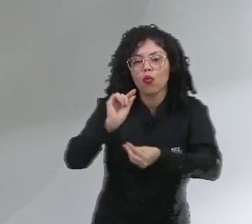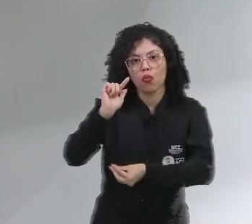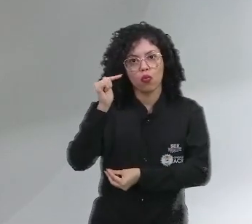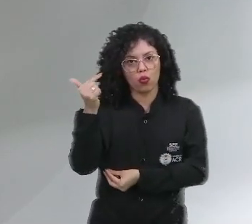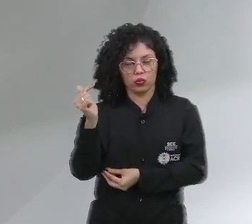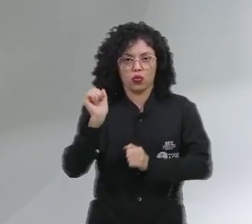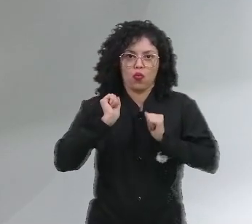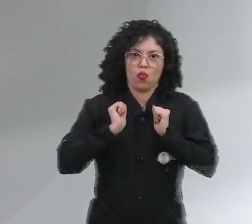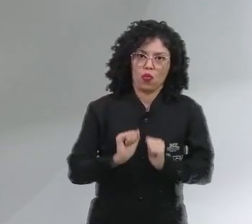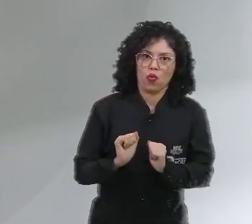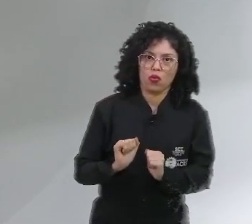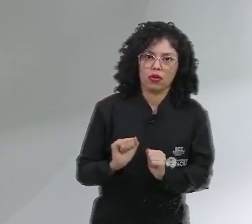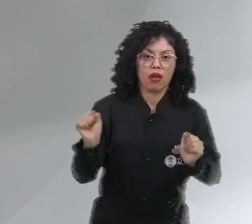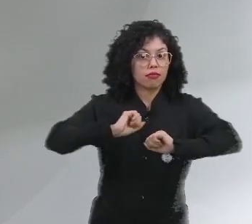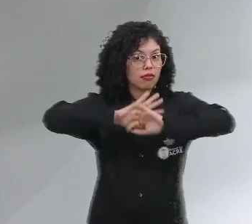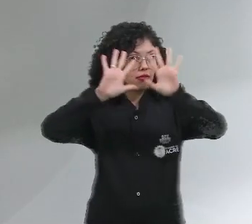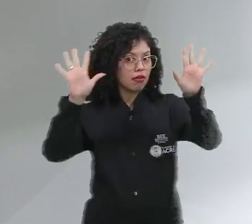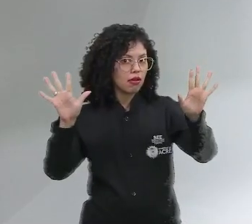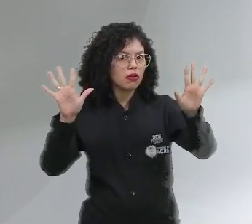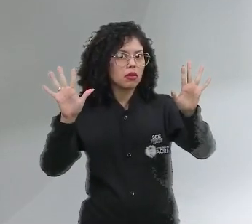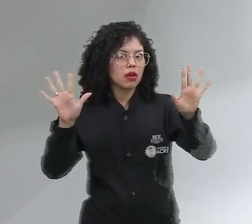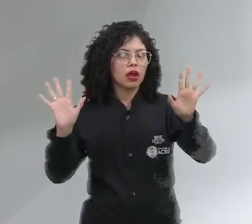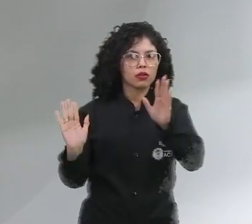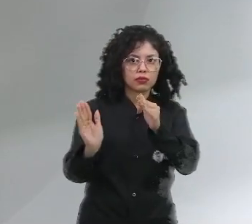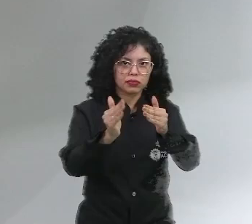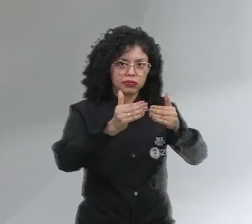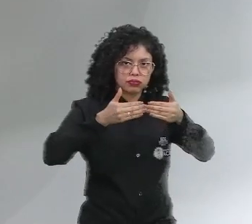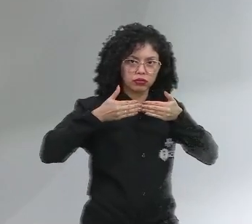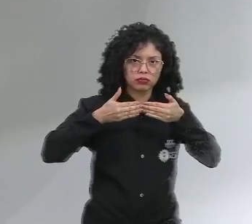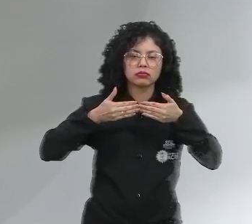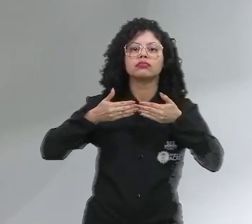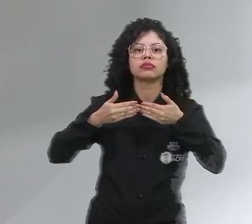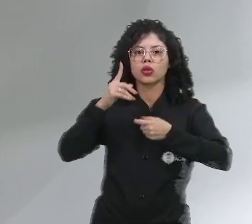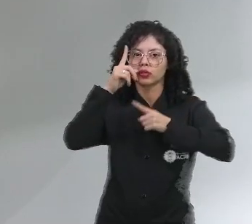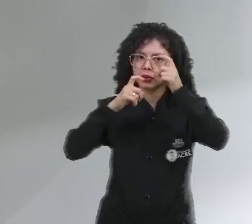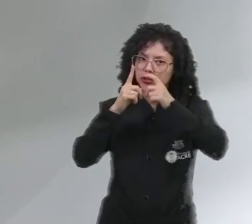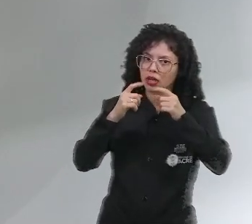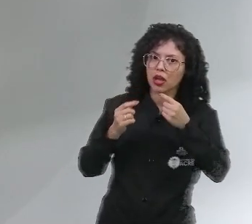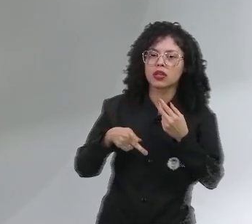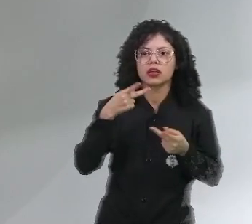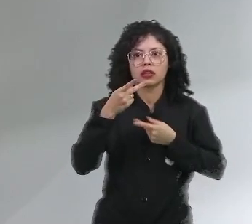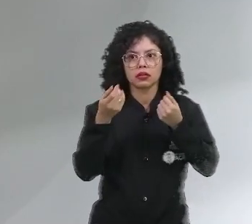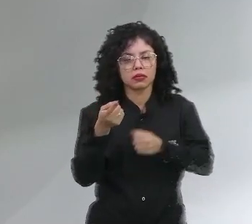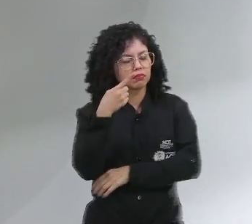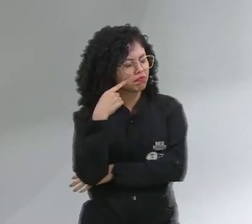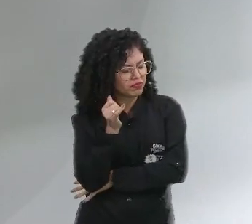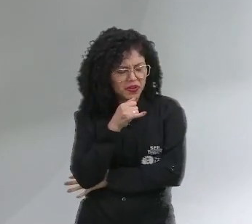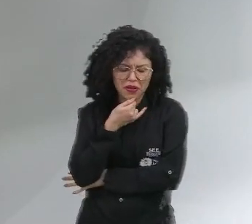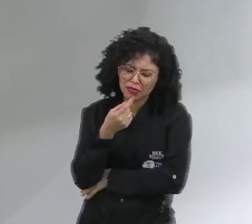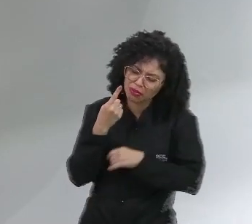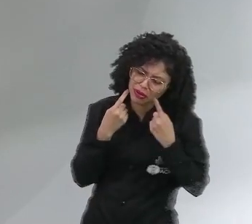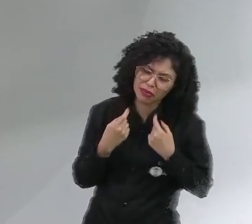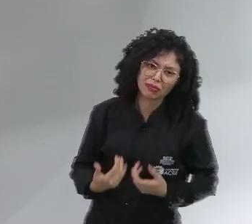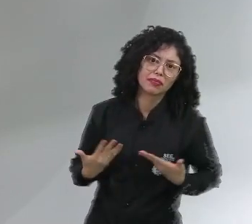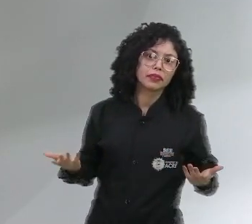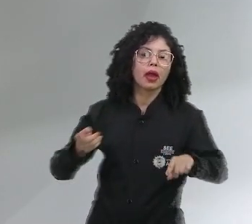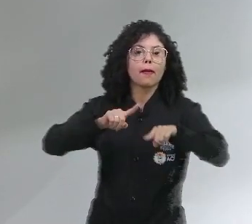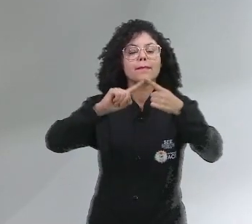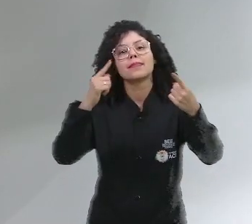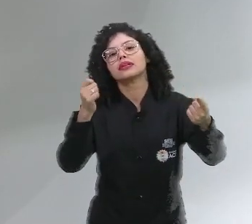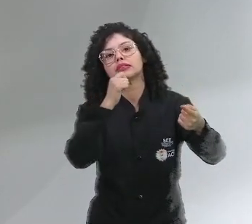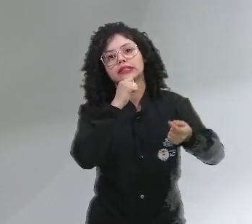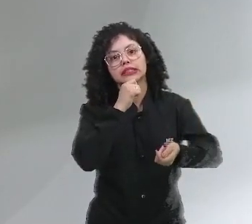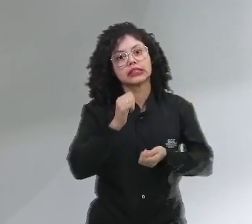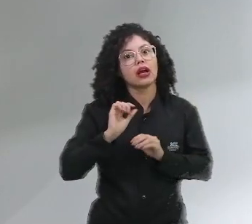posso ser um pouco mais claro, posso ser um pouco mais aberto, posso ser um pouco mais expressivo, eu posso contar para vocês que está tão difícil, mas então é